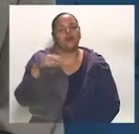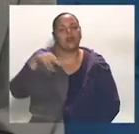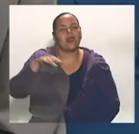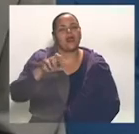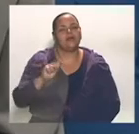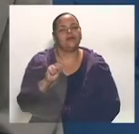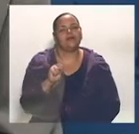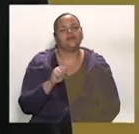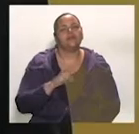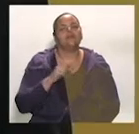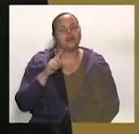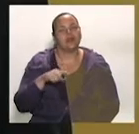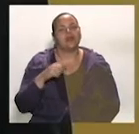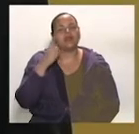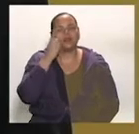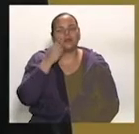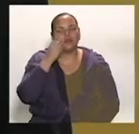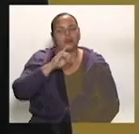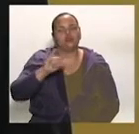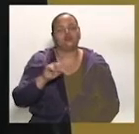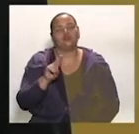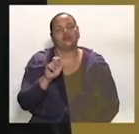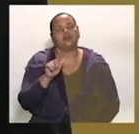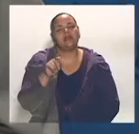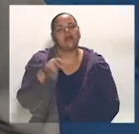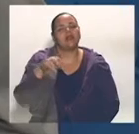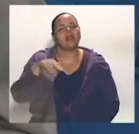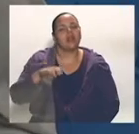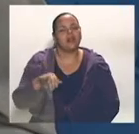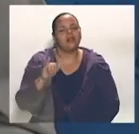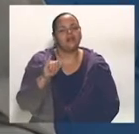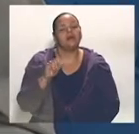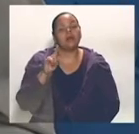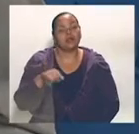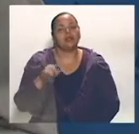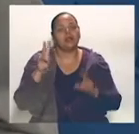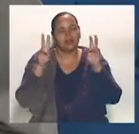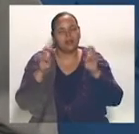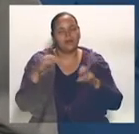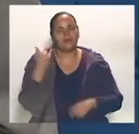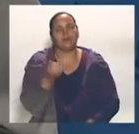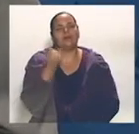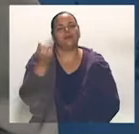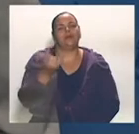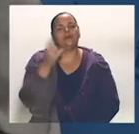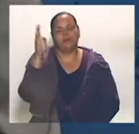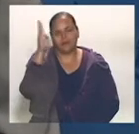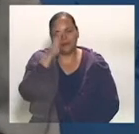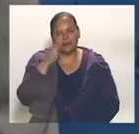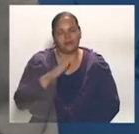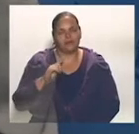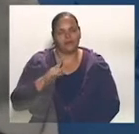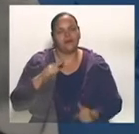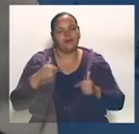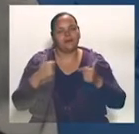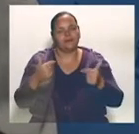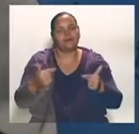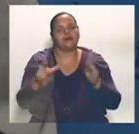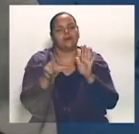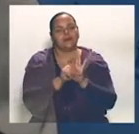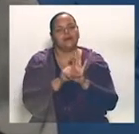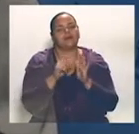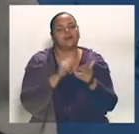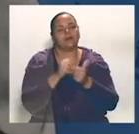além também do deputado Julianelli. Vamos a um tema muito importante. O Brasil tem avançado na